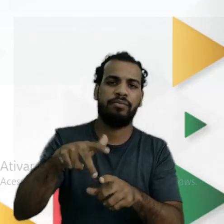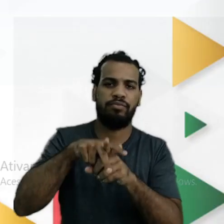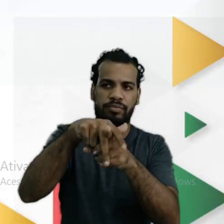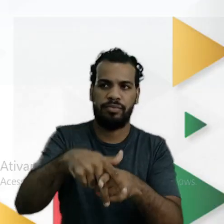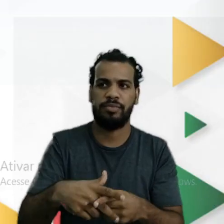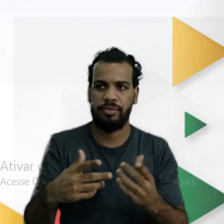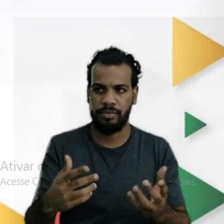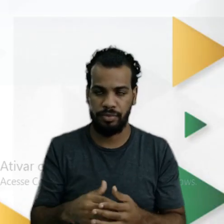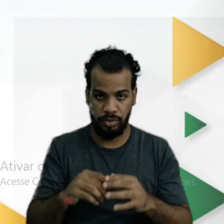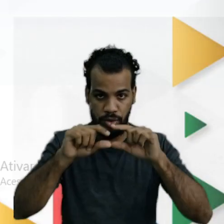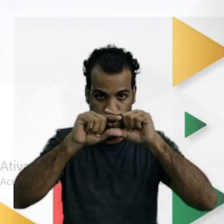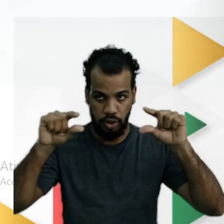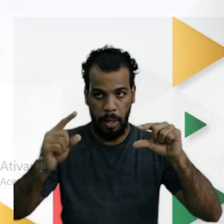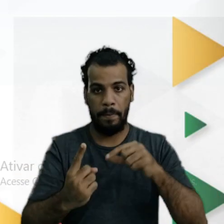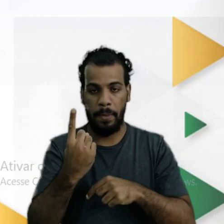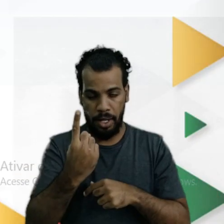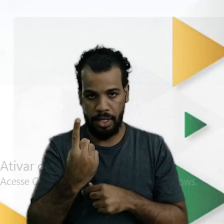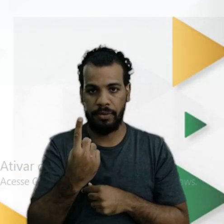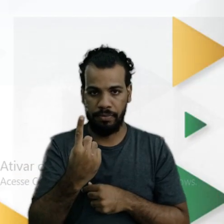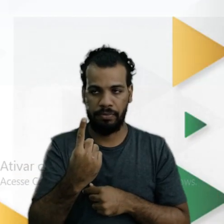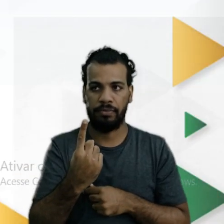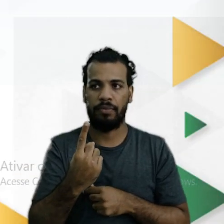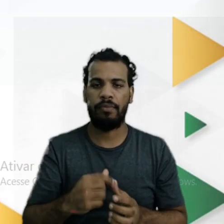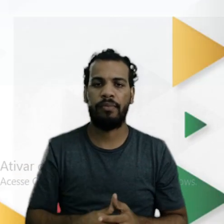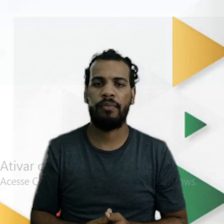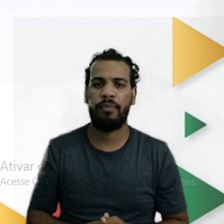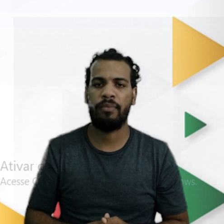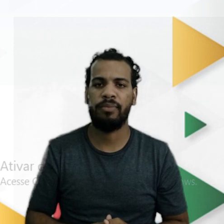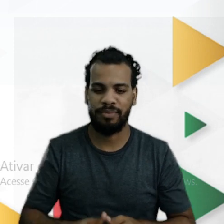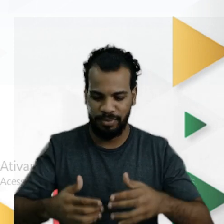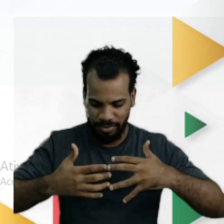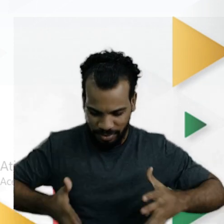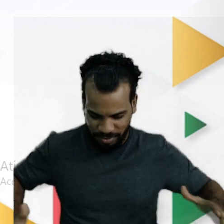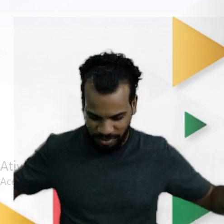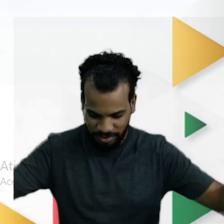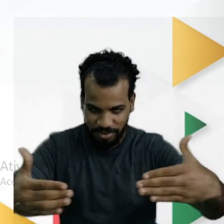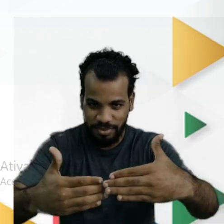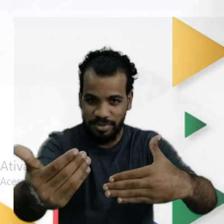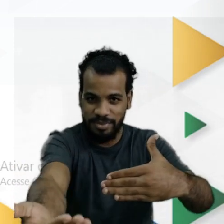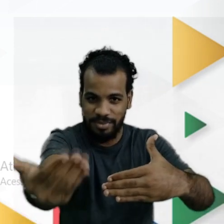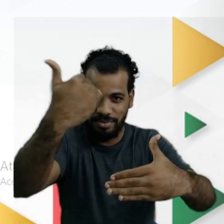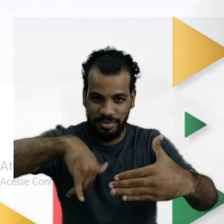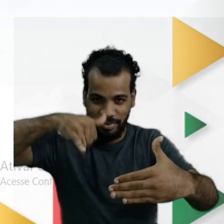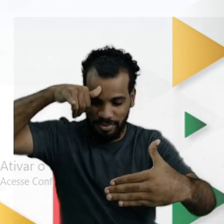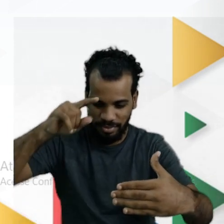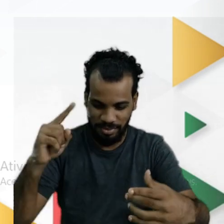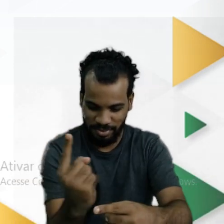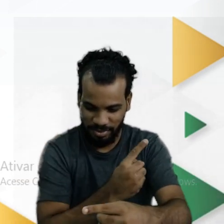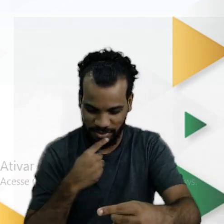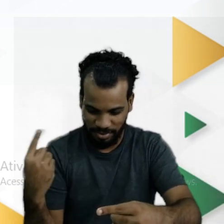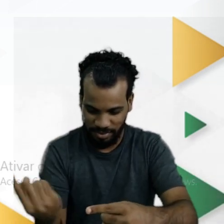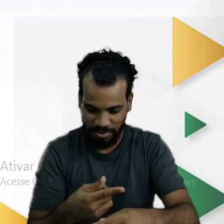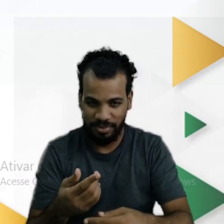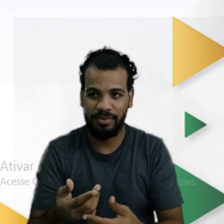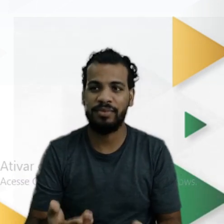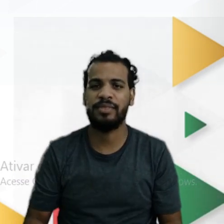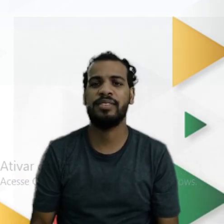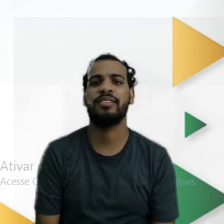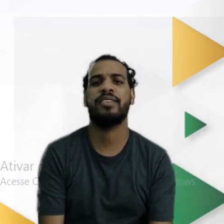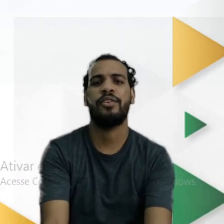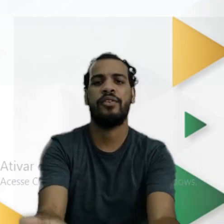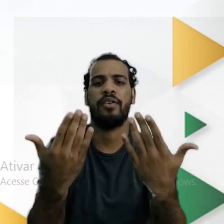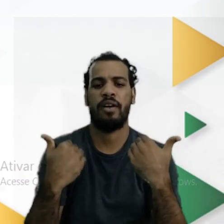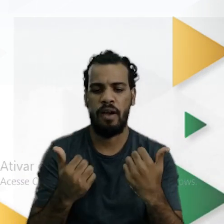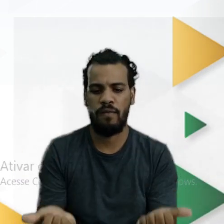aqui falar a primeira estrofe para vocês. Vem rodar no meu terreiro boi luzeiro, vem soltar fitas na seca, vem tacar